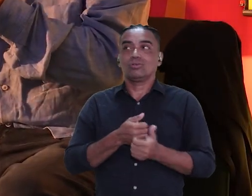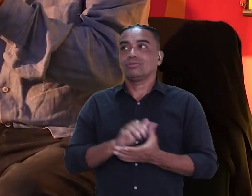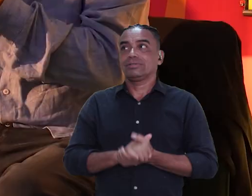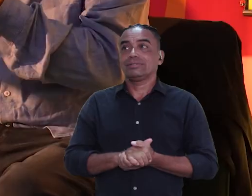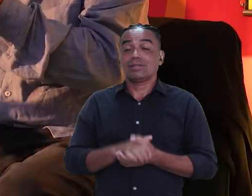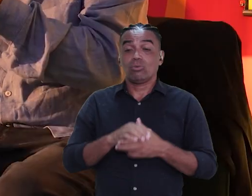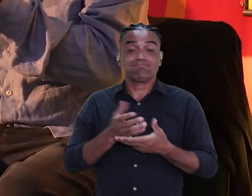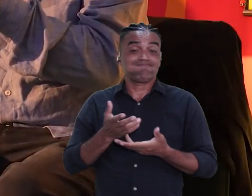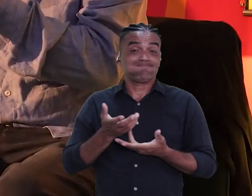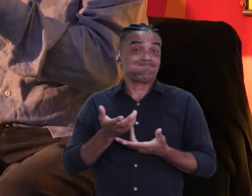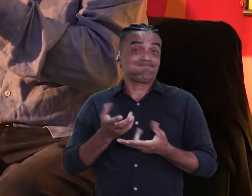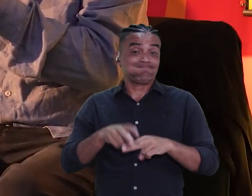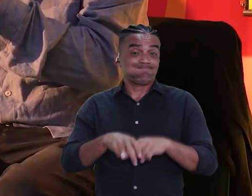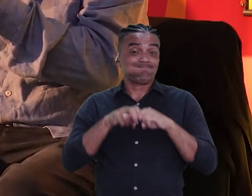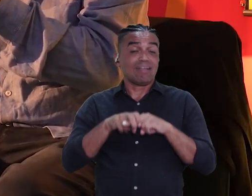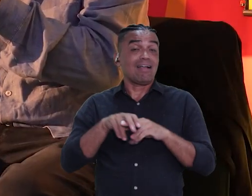causa